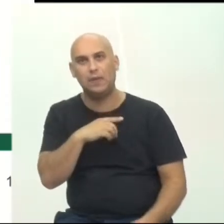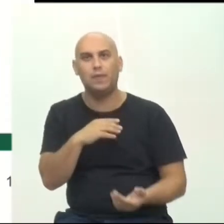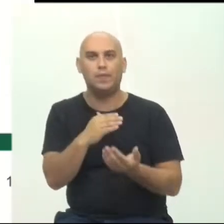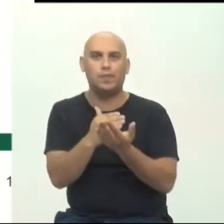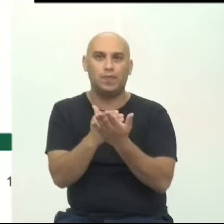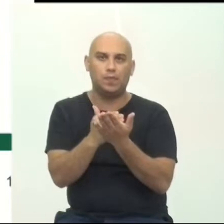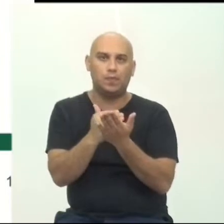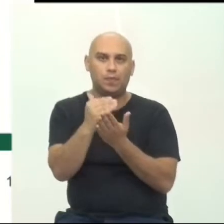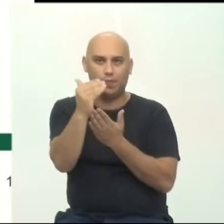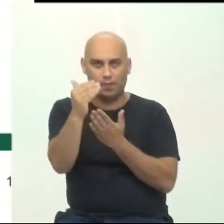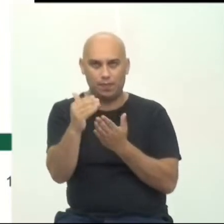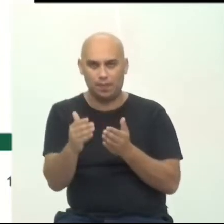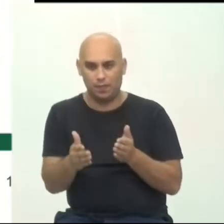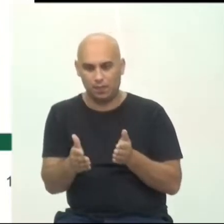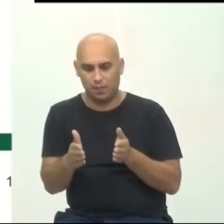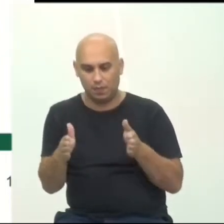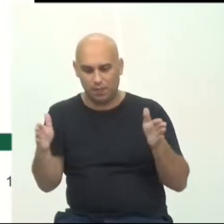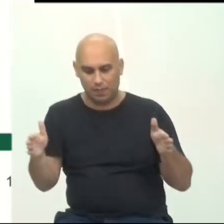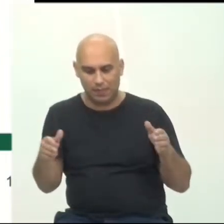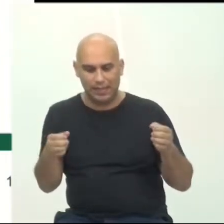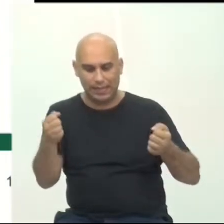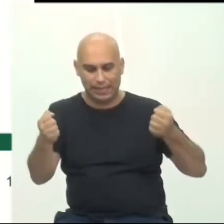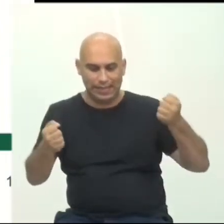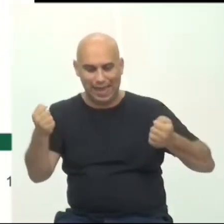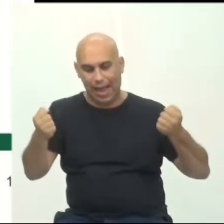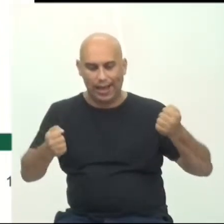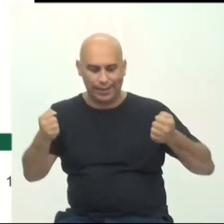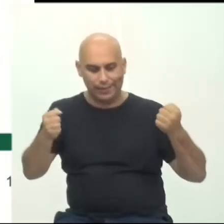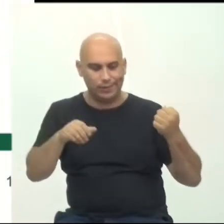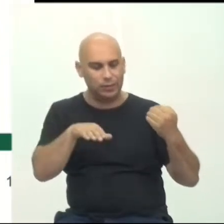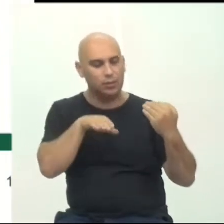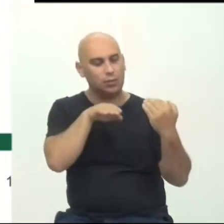para dentro, tem as pistas de